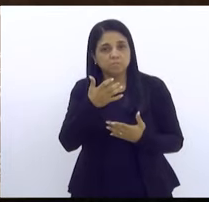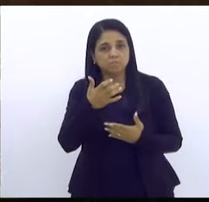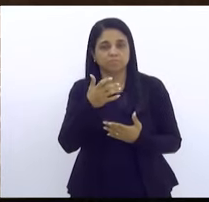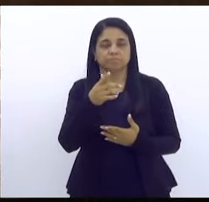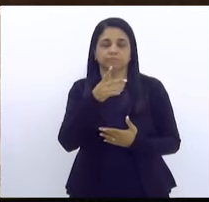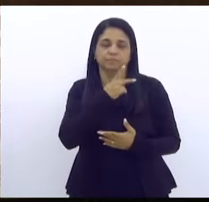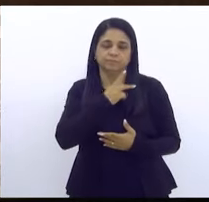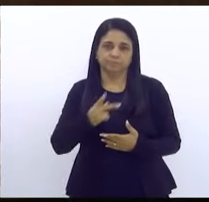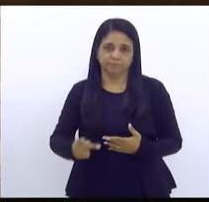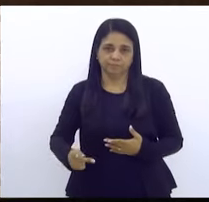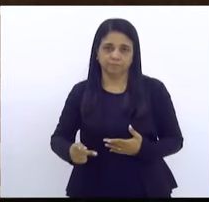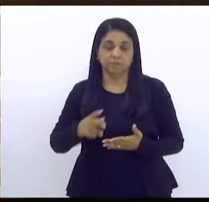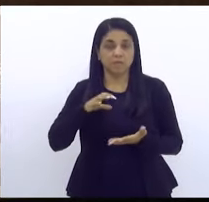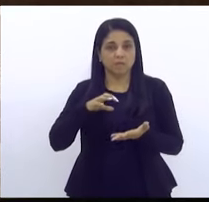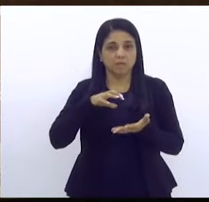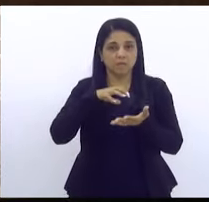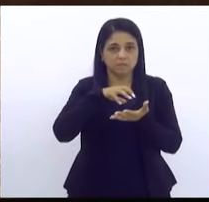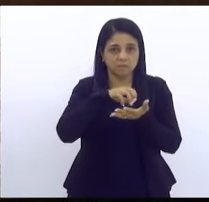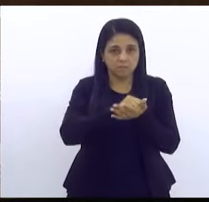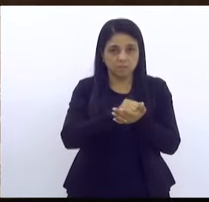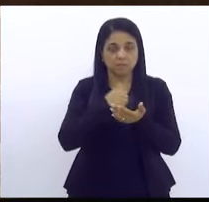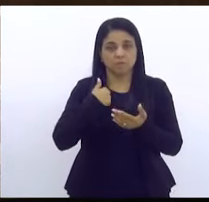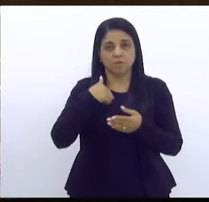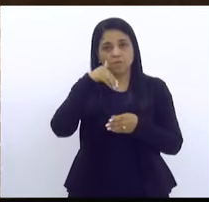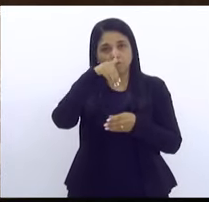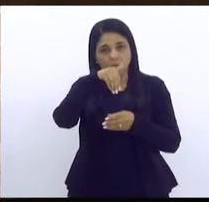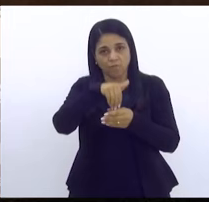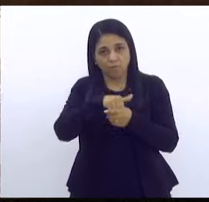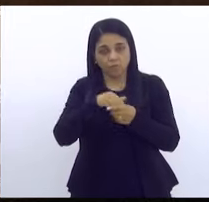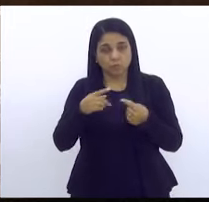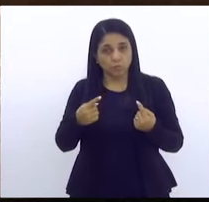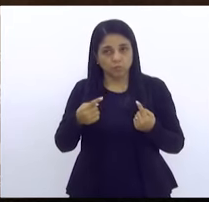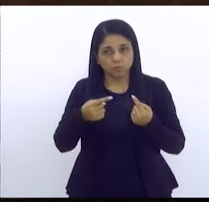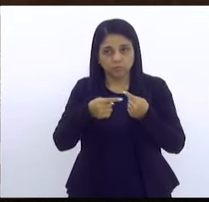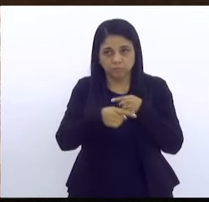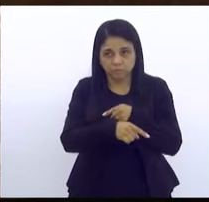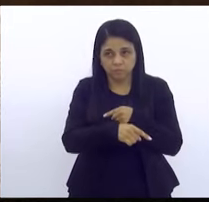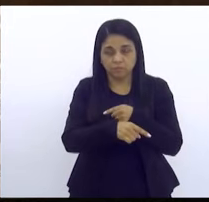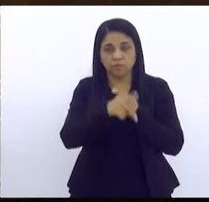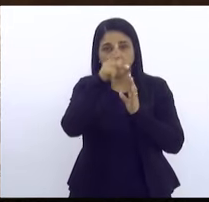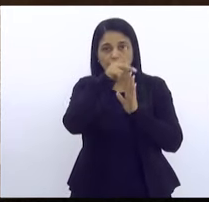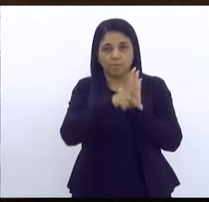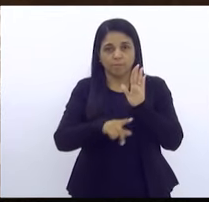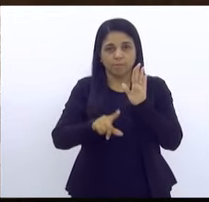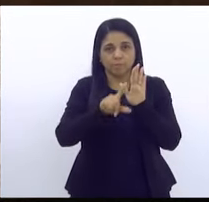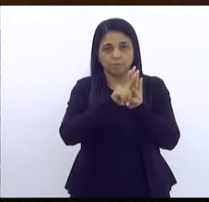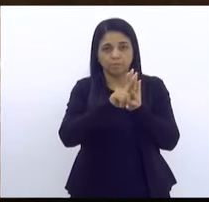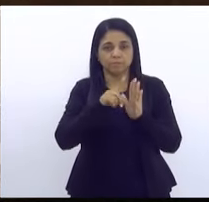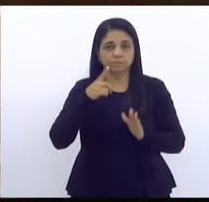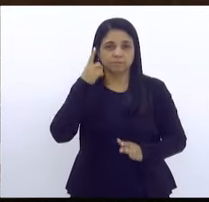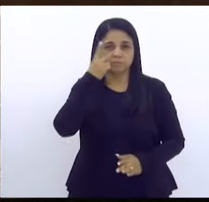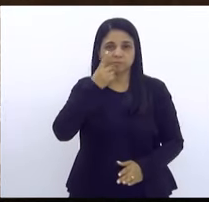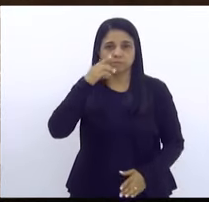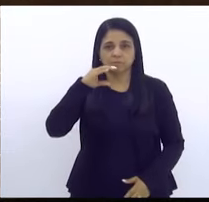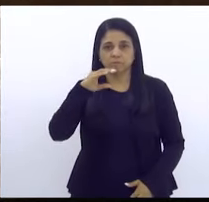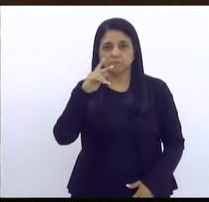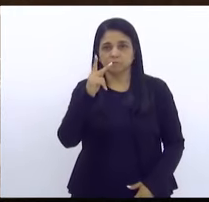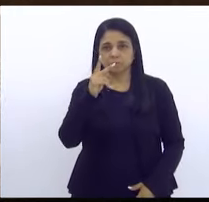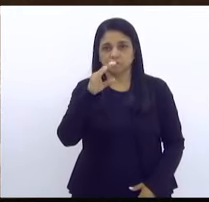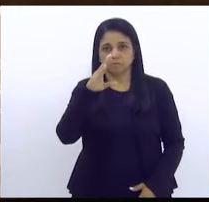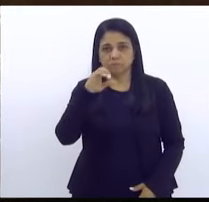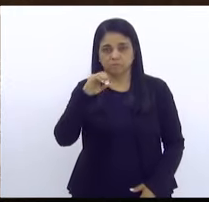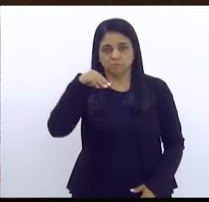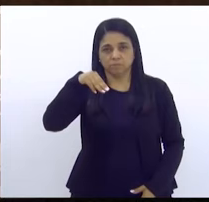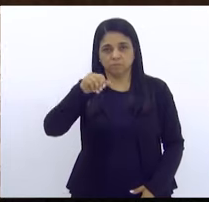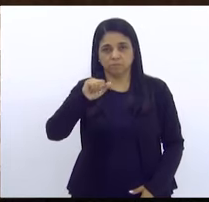Excelência registrasse o meu voto contrário ao projeto do deputado Chico Machado,